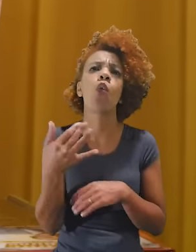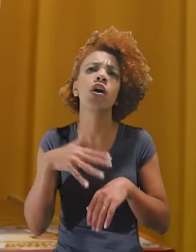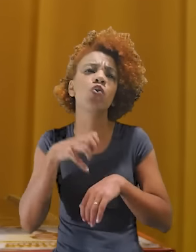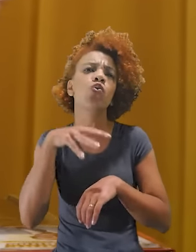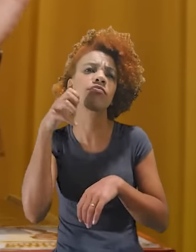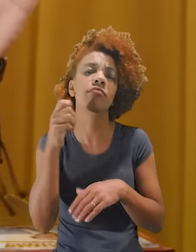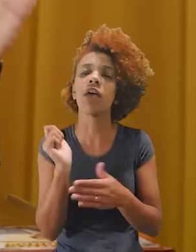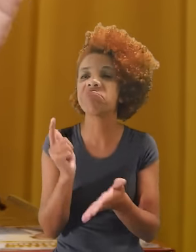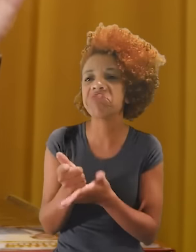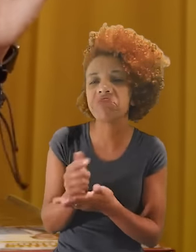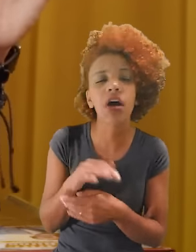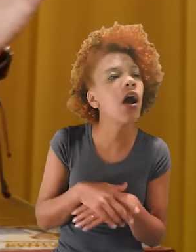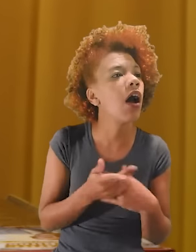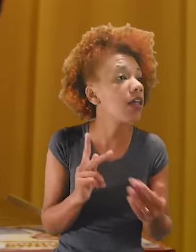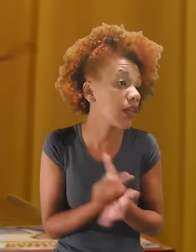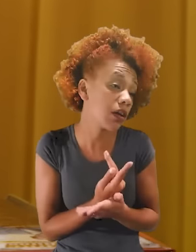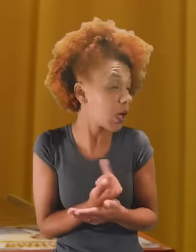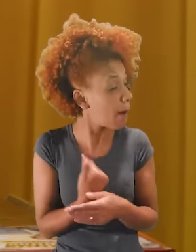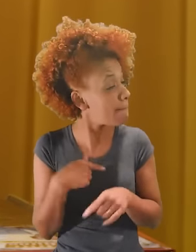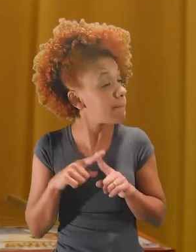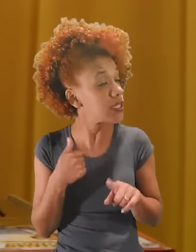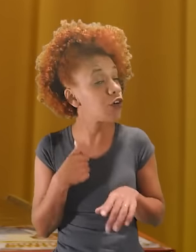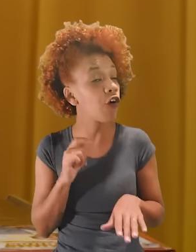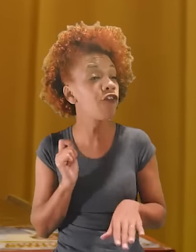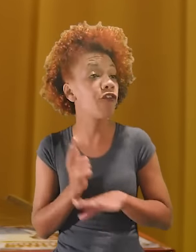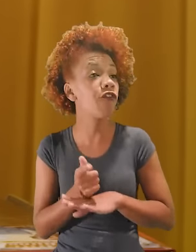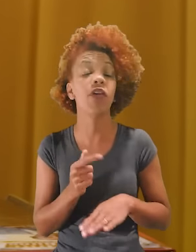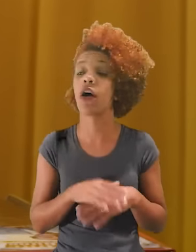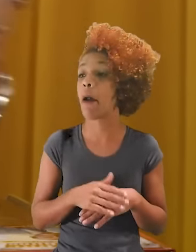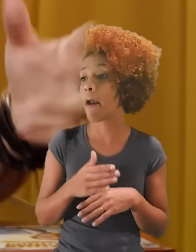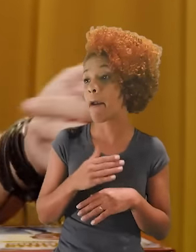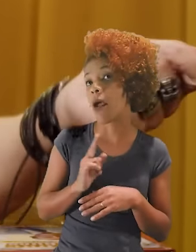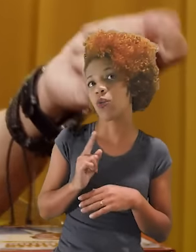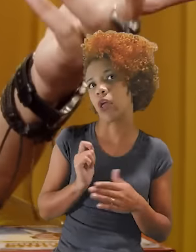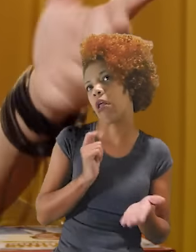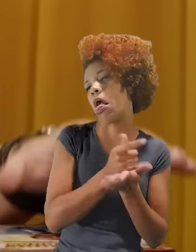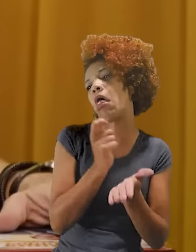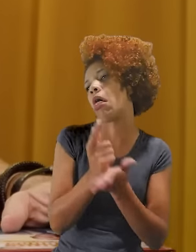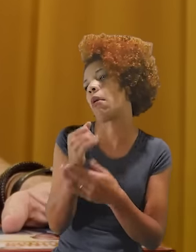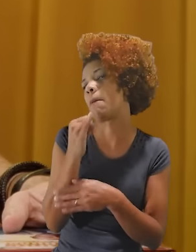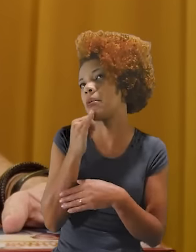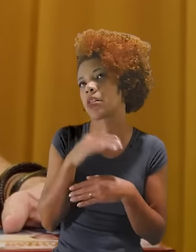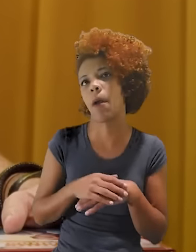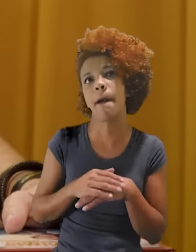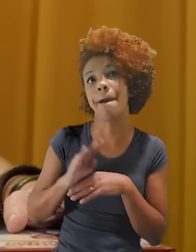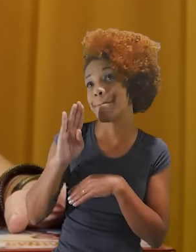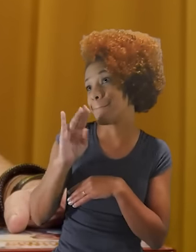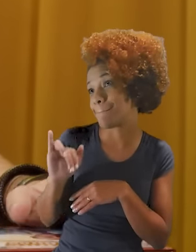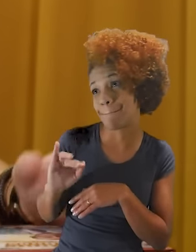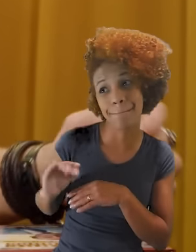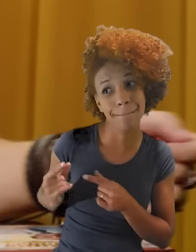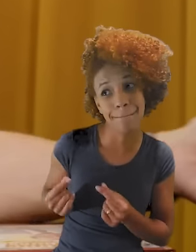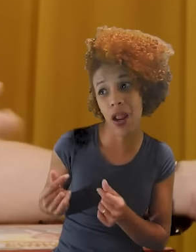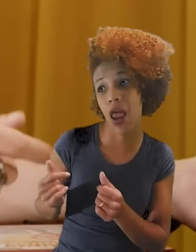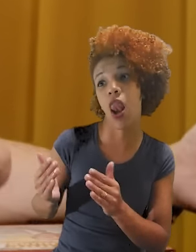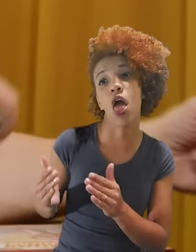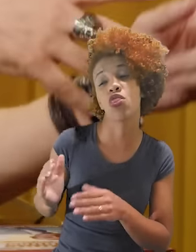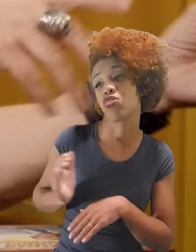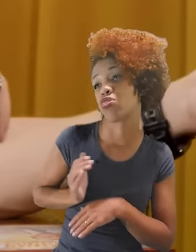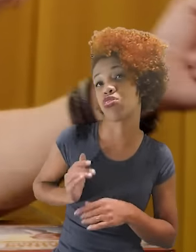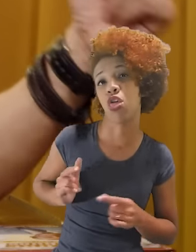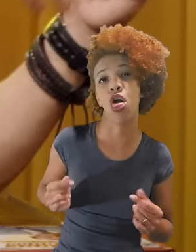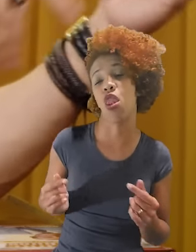foguete? Ah, tanto. Vou fazer. Pô, mas pode dar errado. Dane-se, vou fazer. Então, assim, é meio louco. Não é um cara que gasta, por exemplo, o maior bilionário do mundo fica